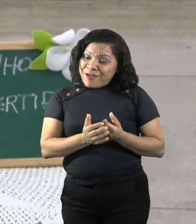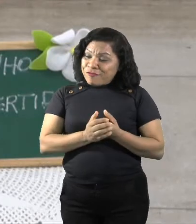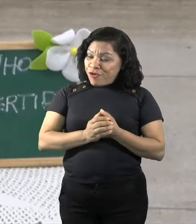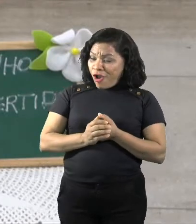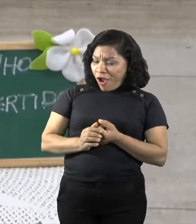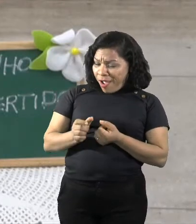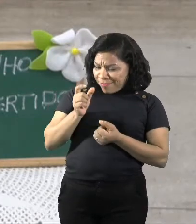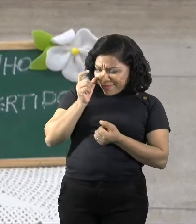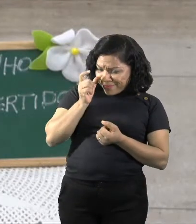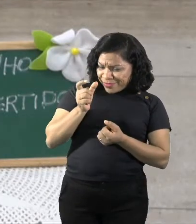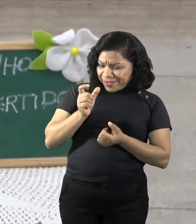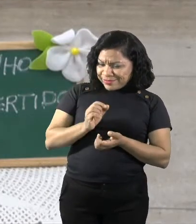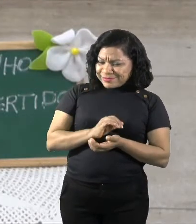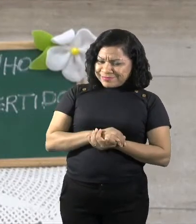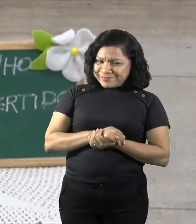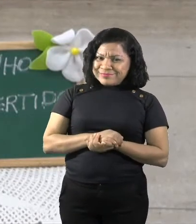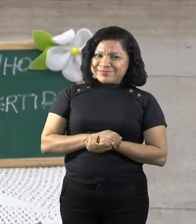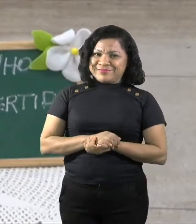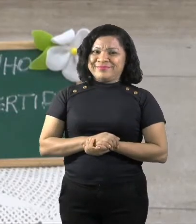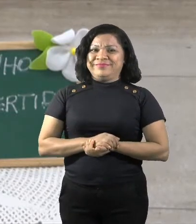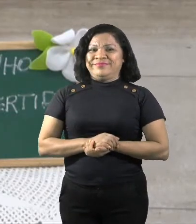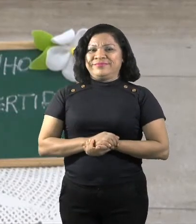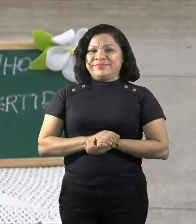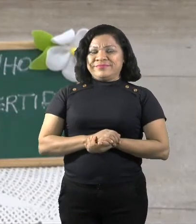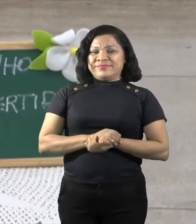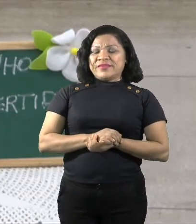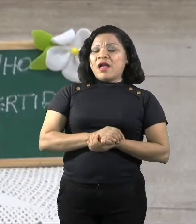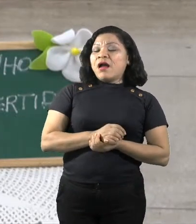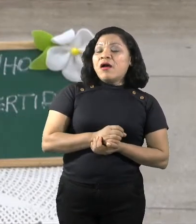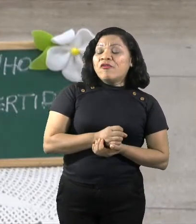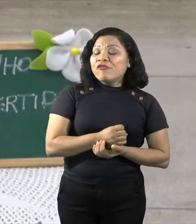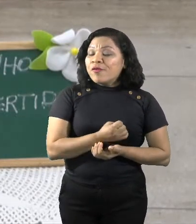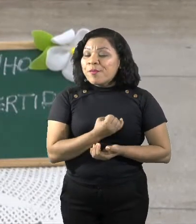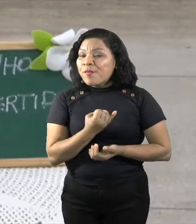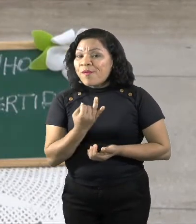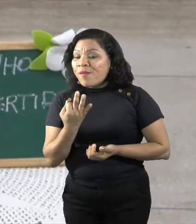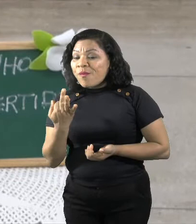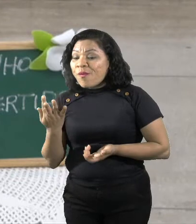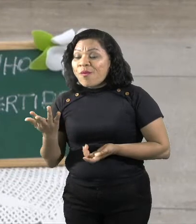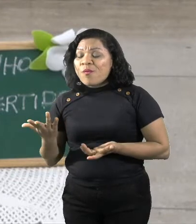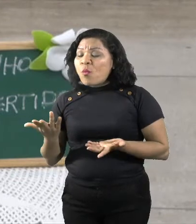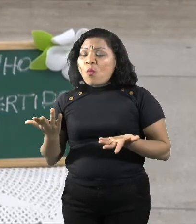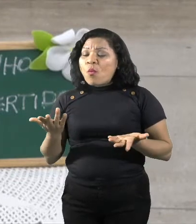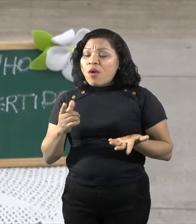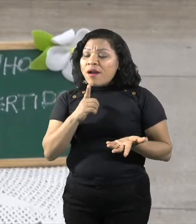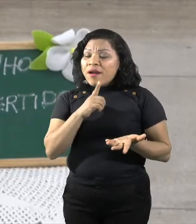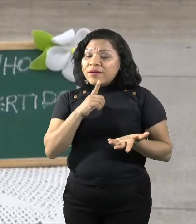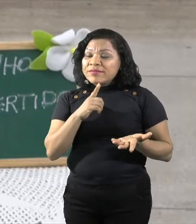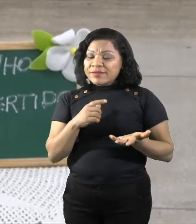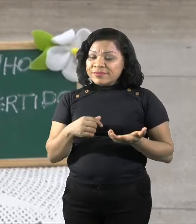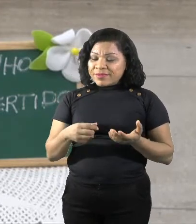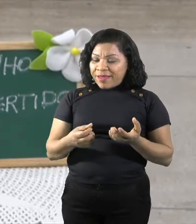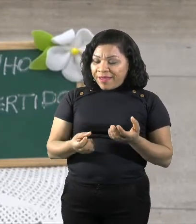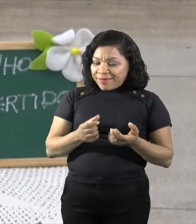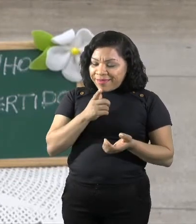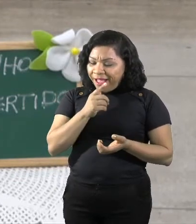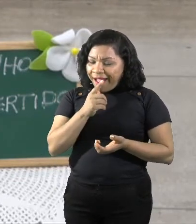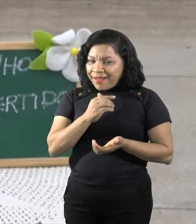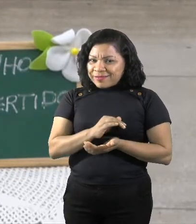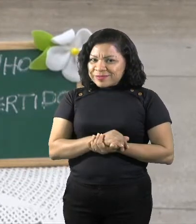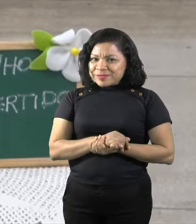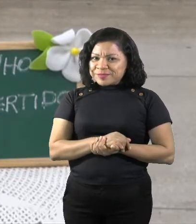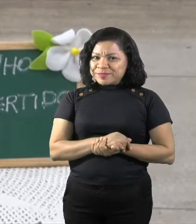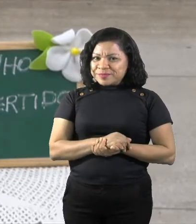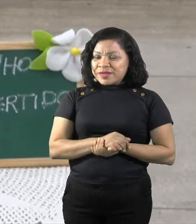Vamos contar quantas bexigas nós temos mergulhado na água? E assim comece a contar com seu